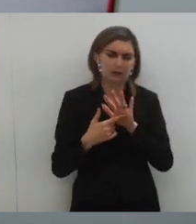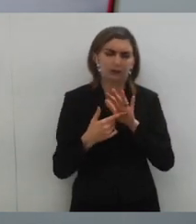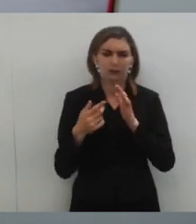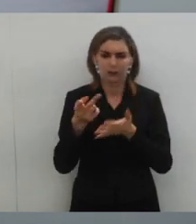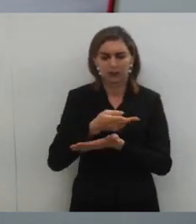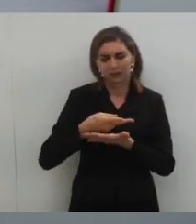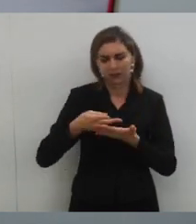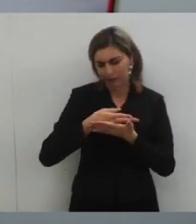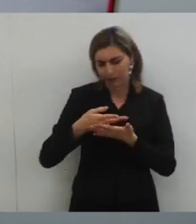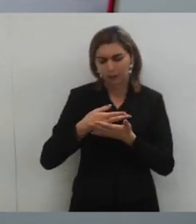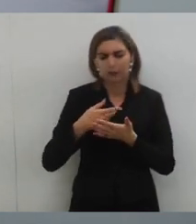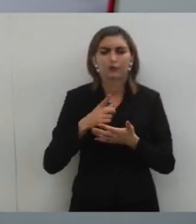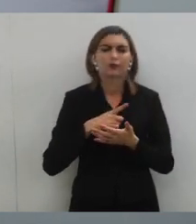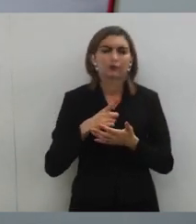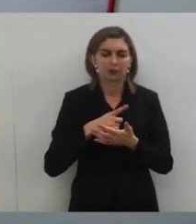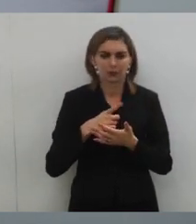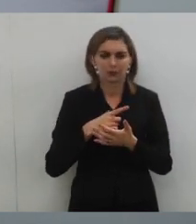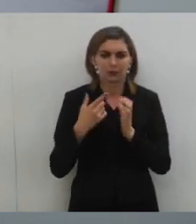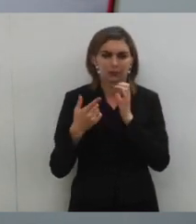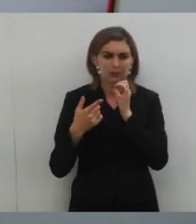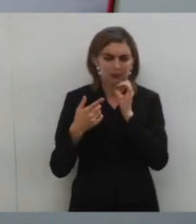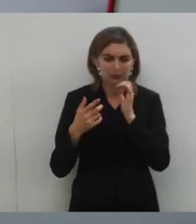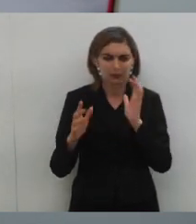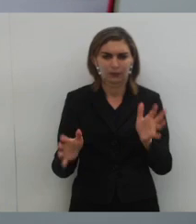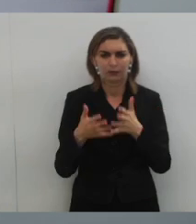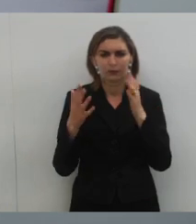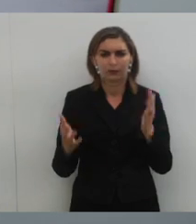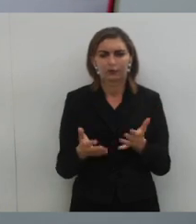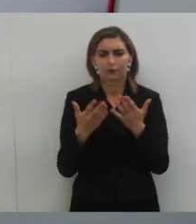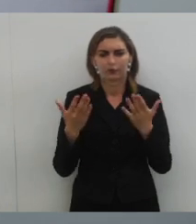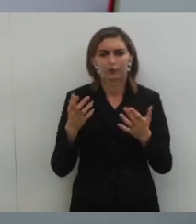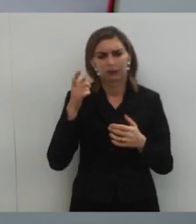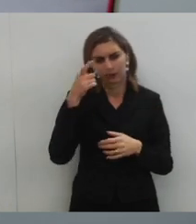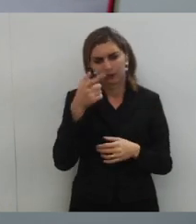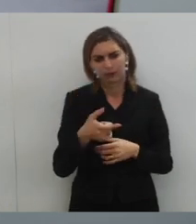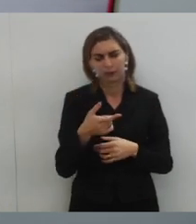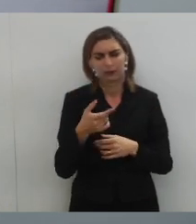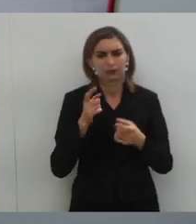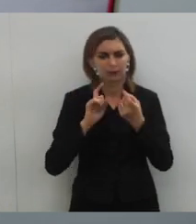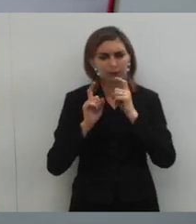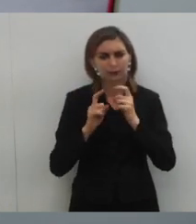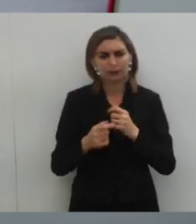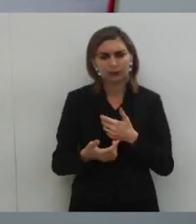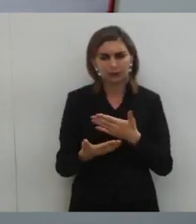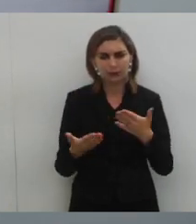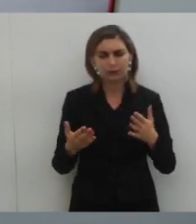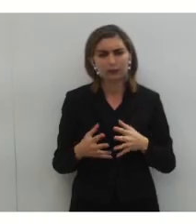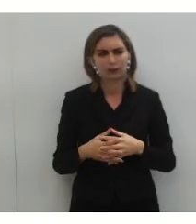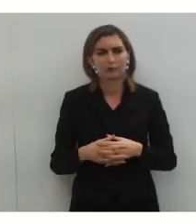poema, tem, né? Reforça essa intenção discursiva, tá certo?